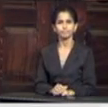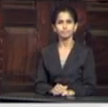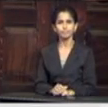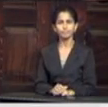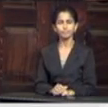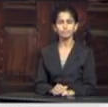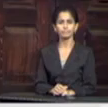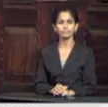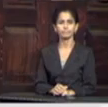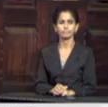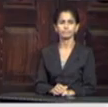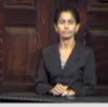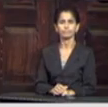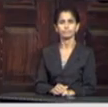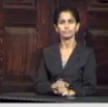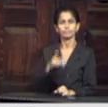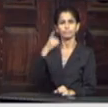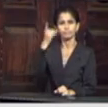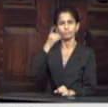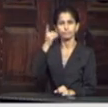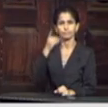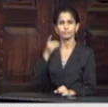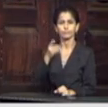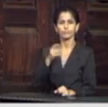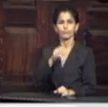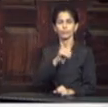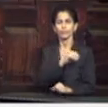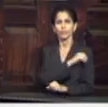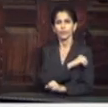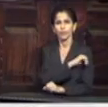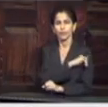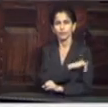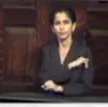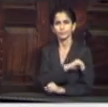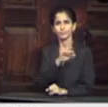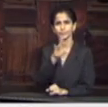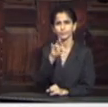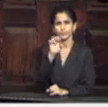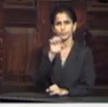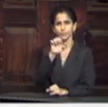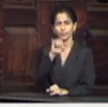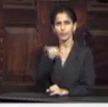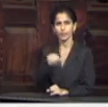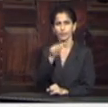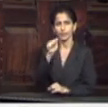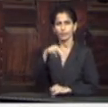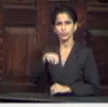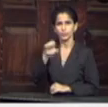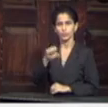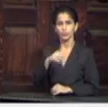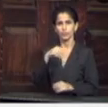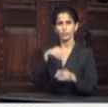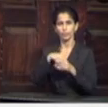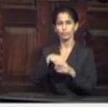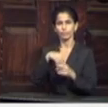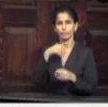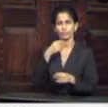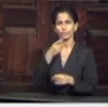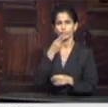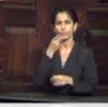Declaração de voto, presidente. Deputada enfermeira Rejane. Obrigado, senhor presidente. Queria declarar meu voto